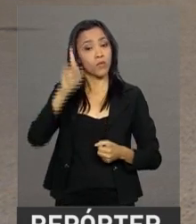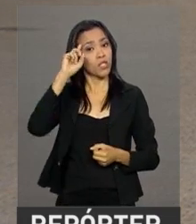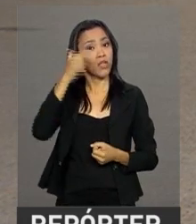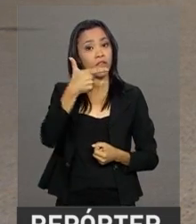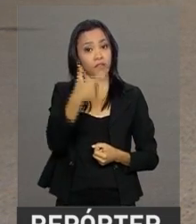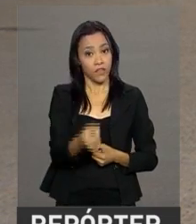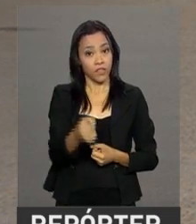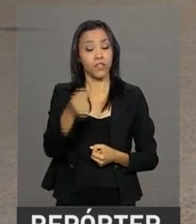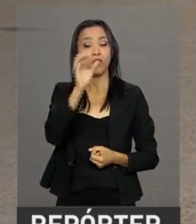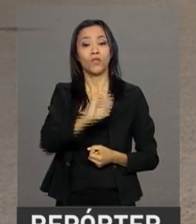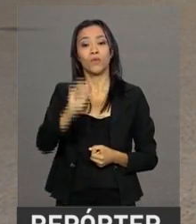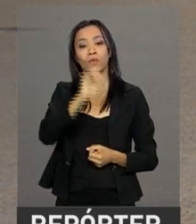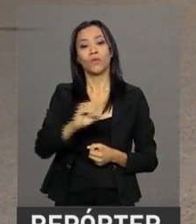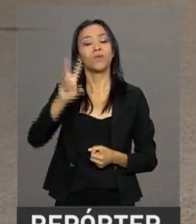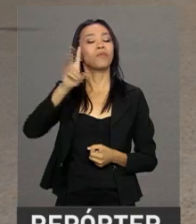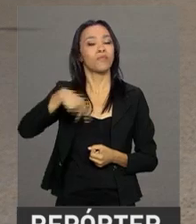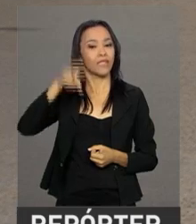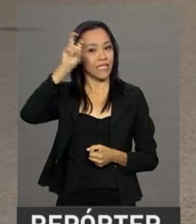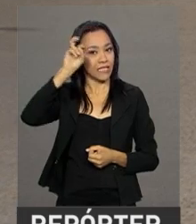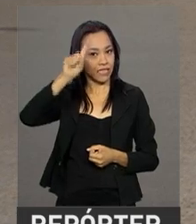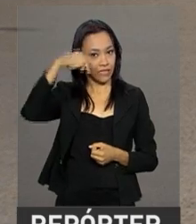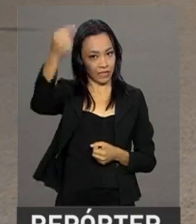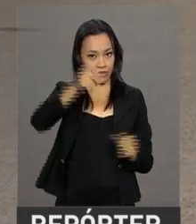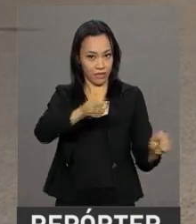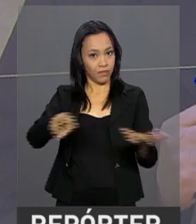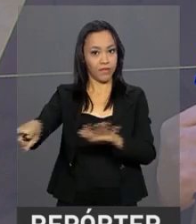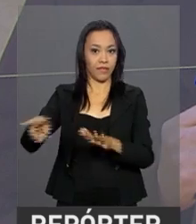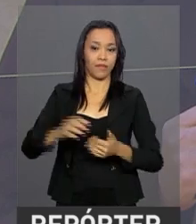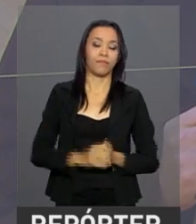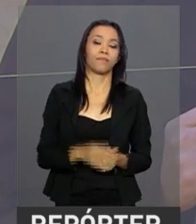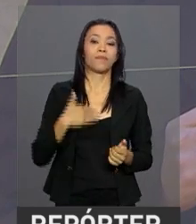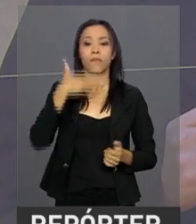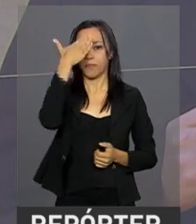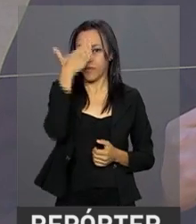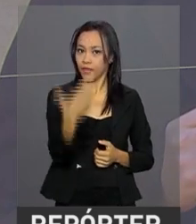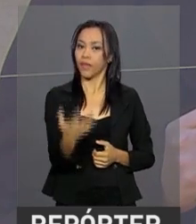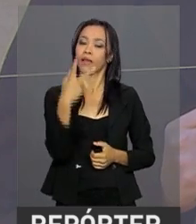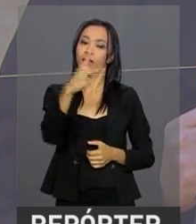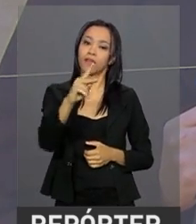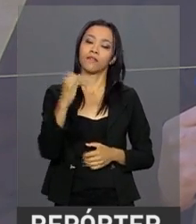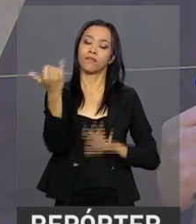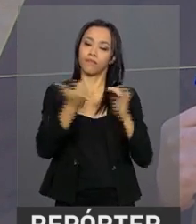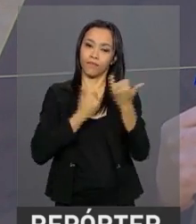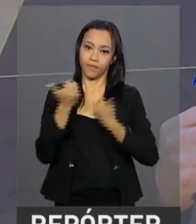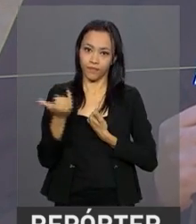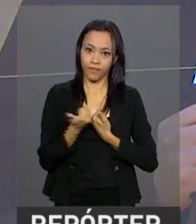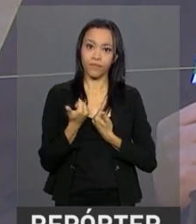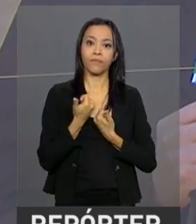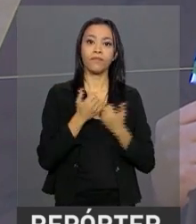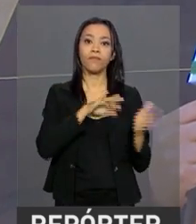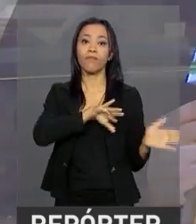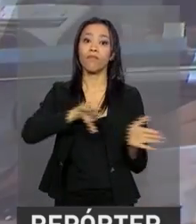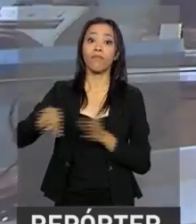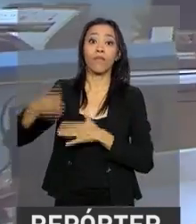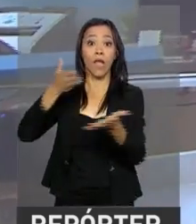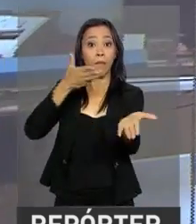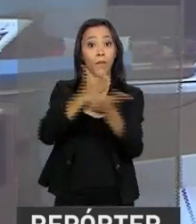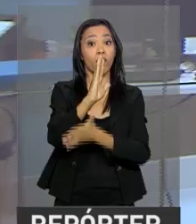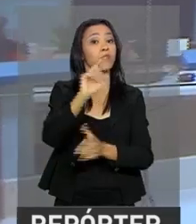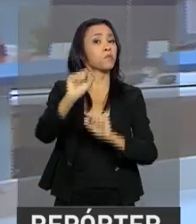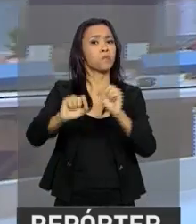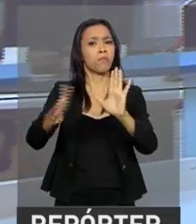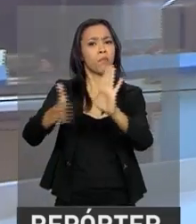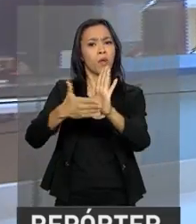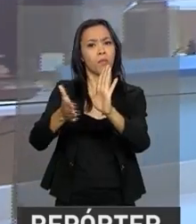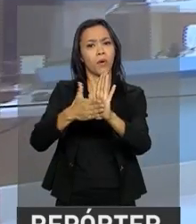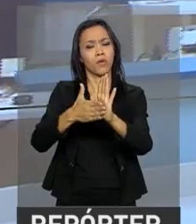outubro, quinta-feira da próxima semana. É com você, Leandro. Obrigado, Thaíssa, pelas suas informações. E a aprovação da proposta